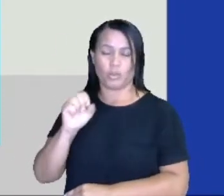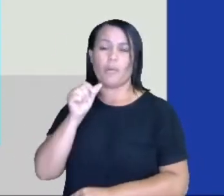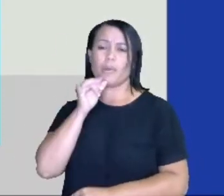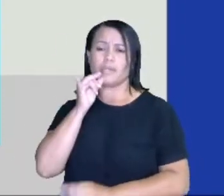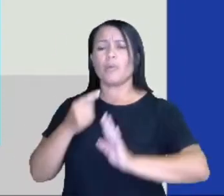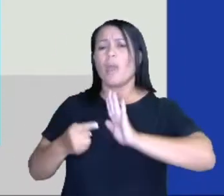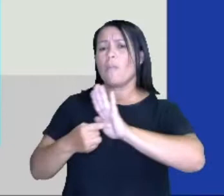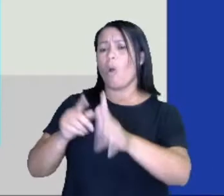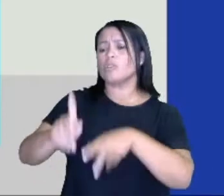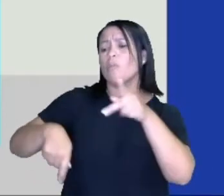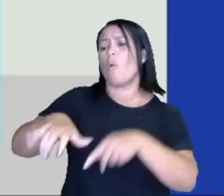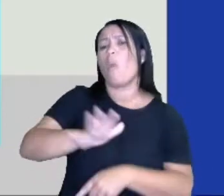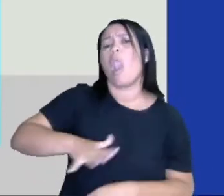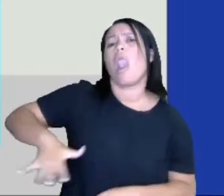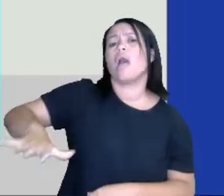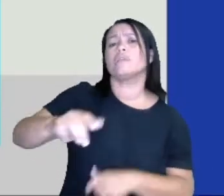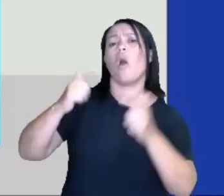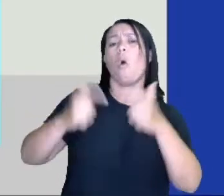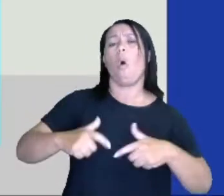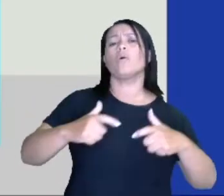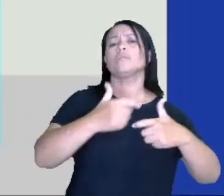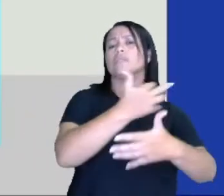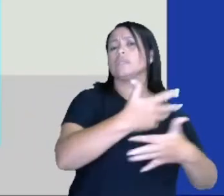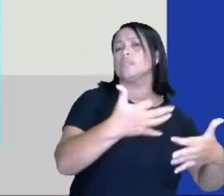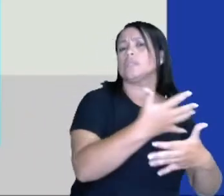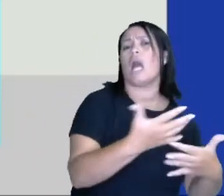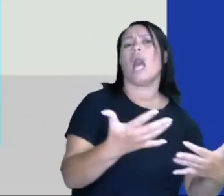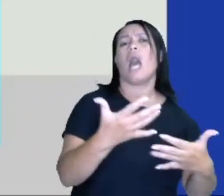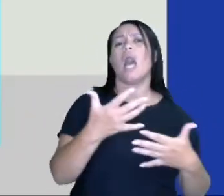população no espaço geográfico, seja ela numa cidade,